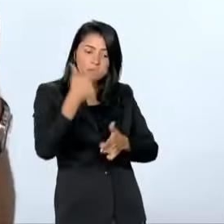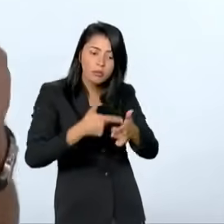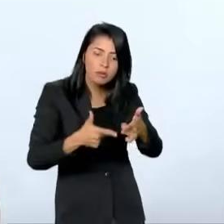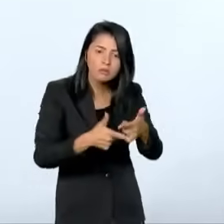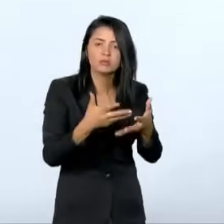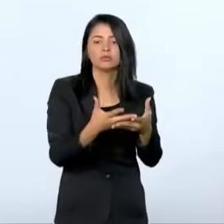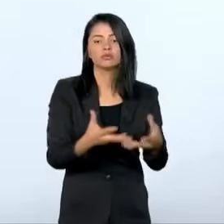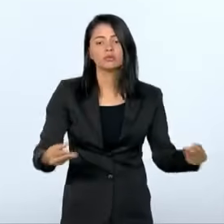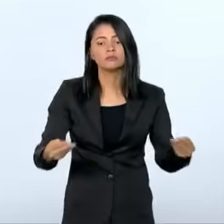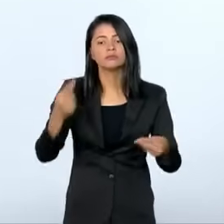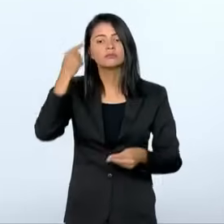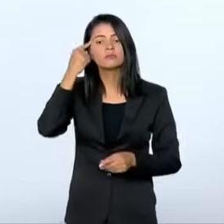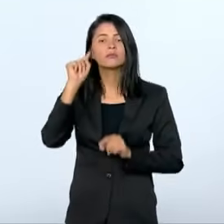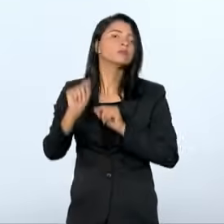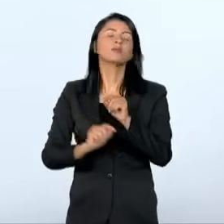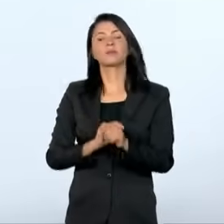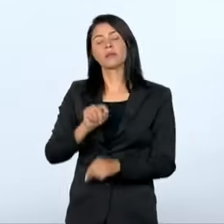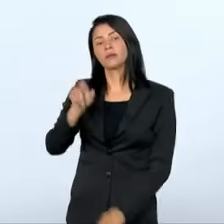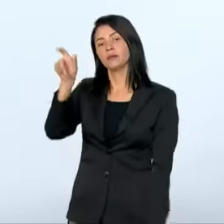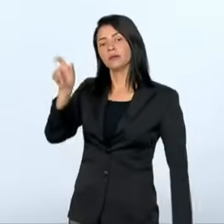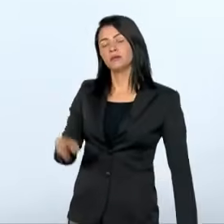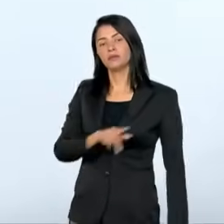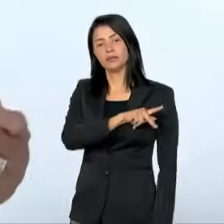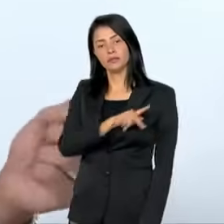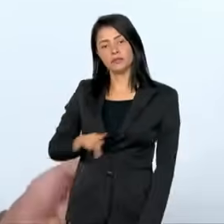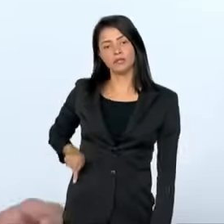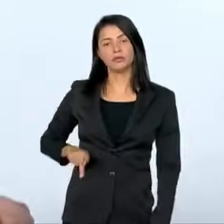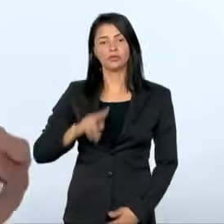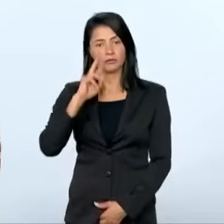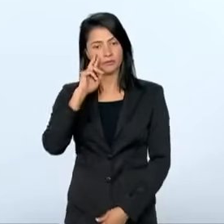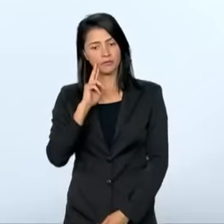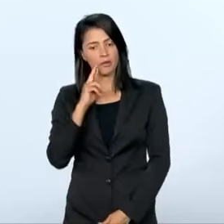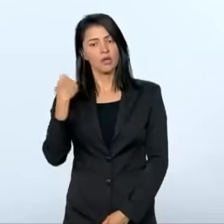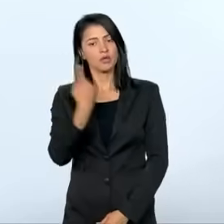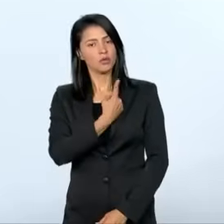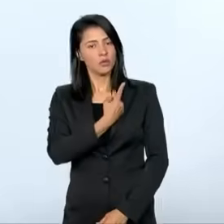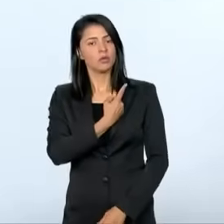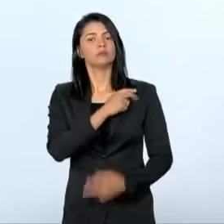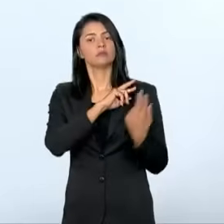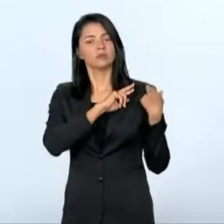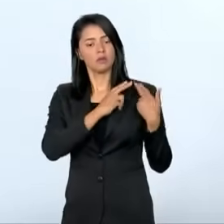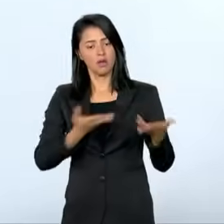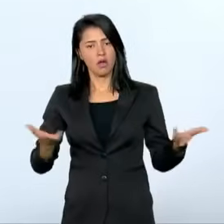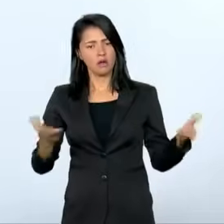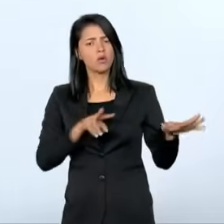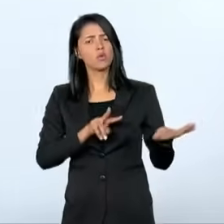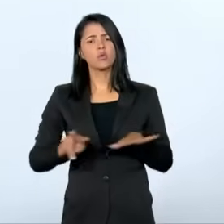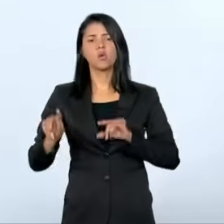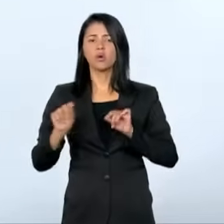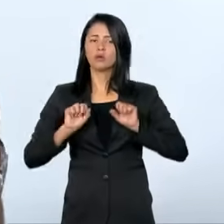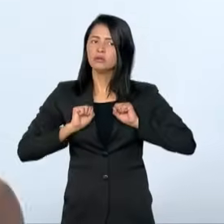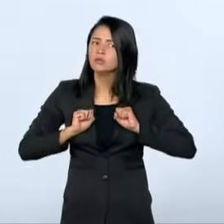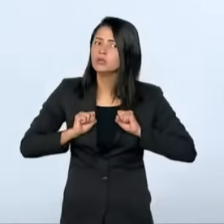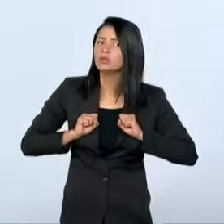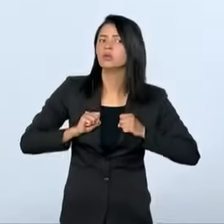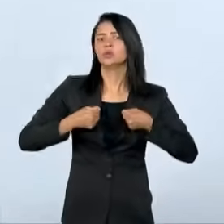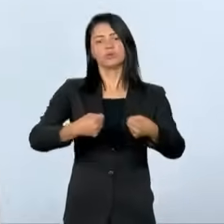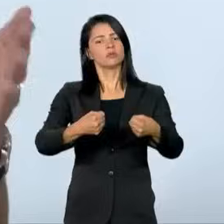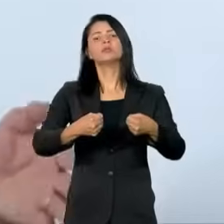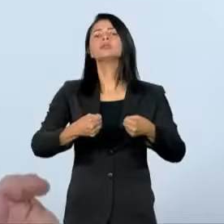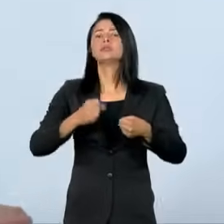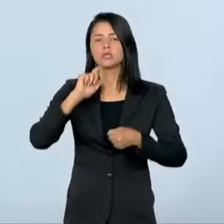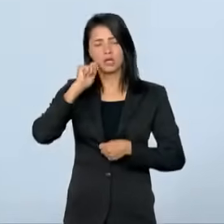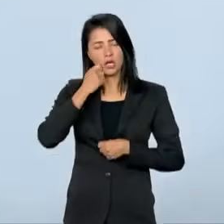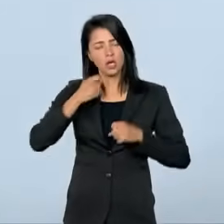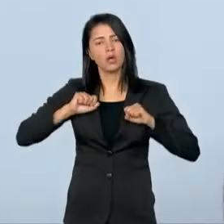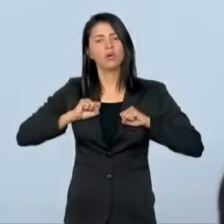Então, eu penso, presidente Pacheco, que a nossa responsabilidade essa semana será de perseverança, de discussão e